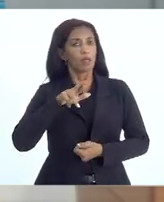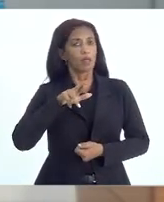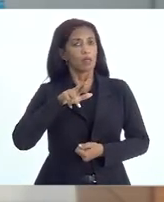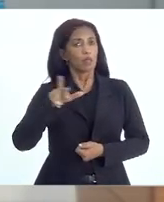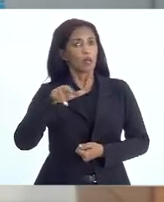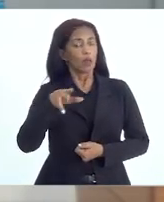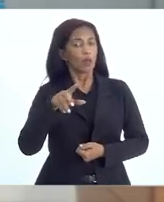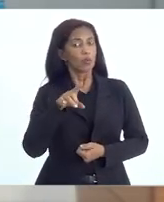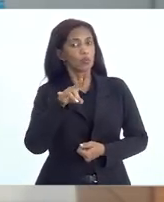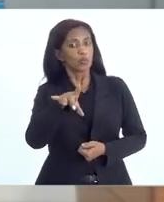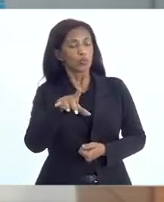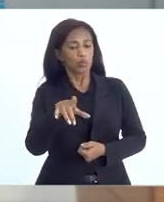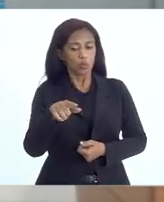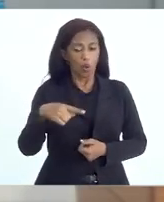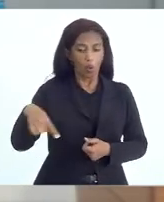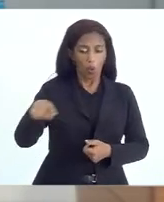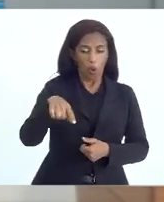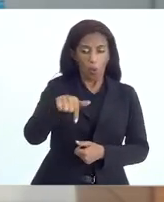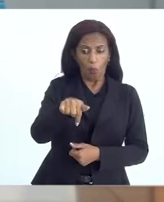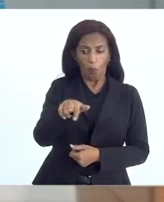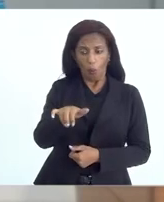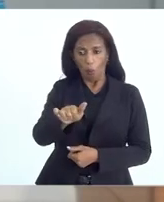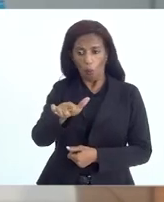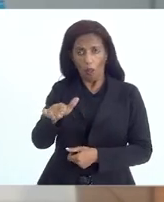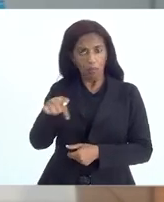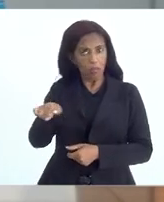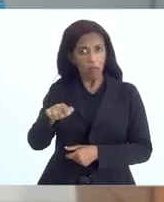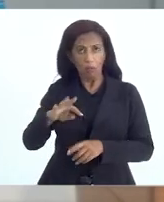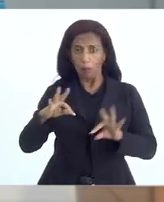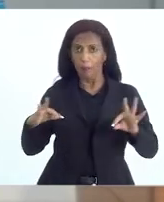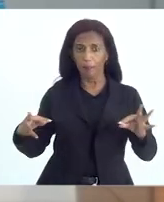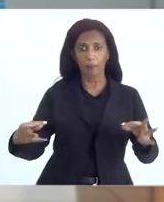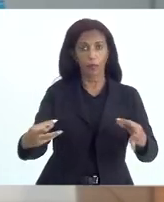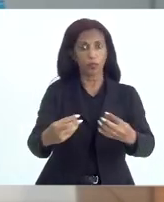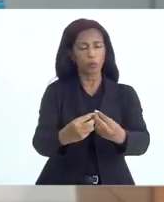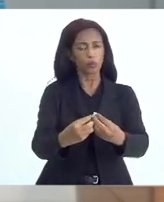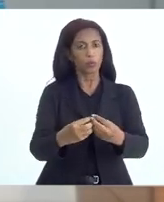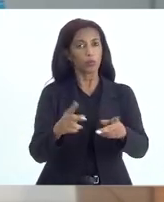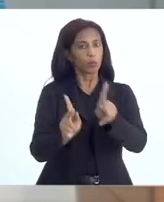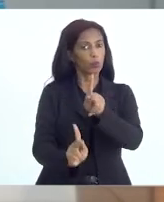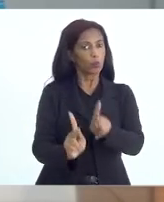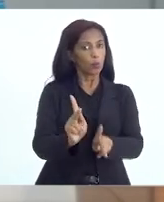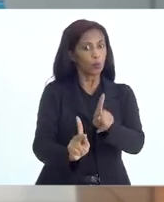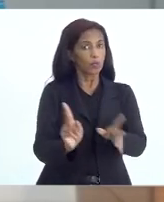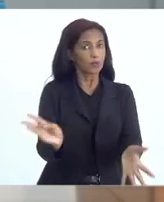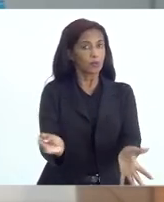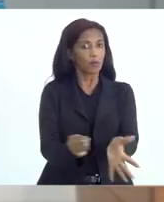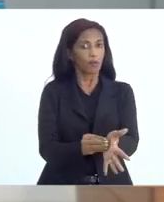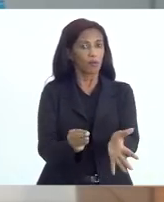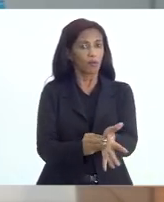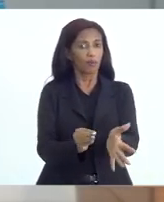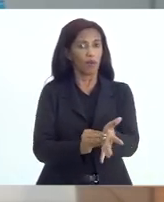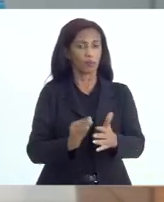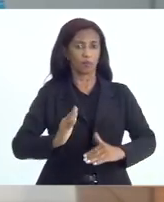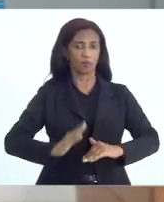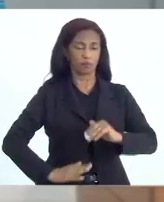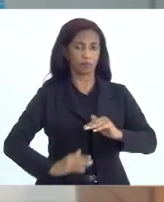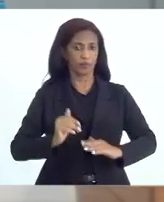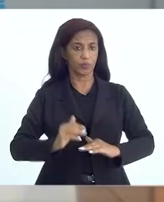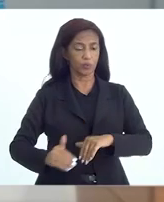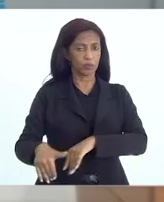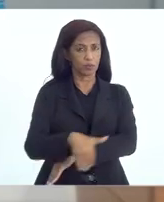Corporação mais para população Como eu havia falado aqui anteriormente que sofre com essa falta de efetivo que